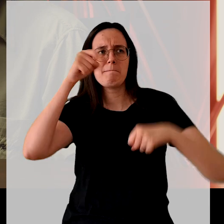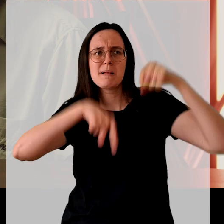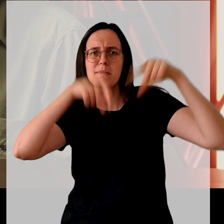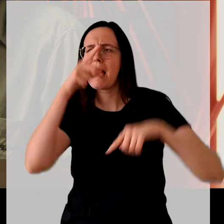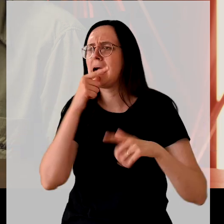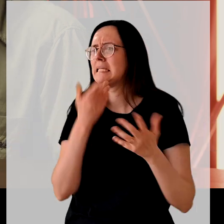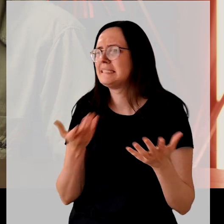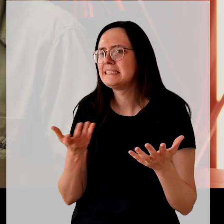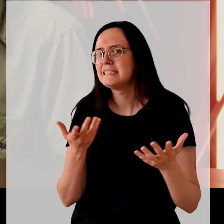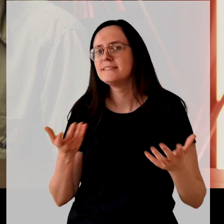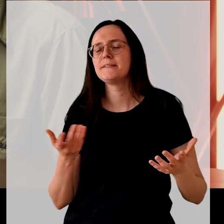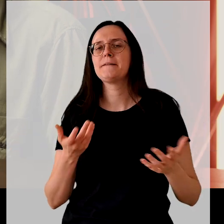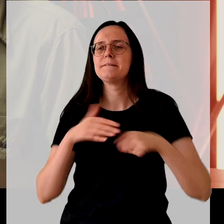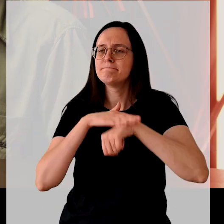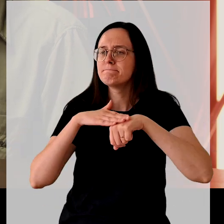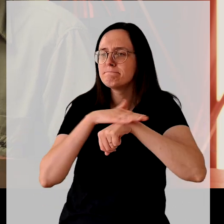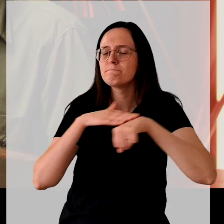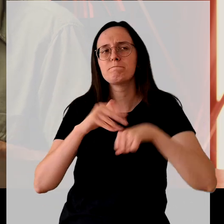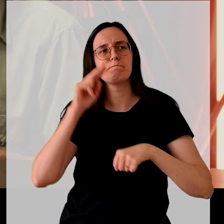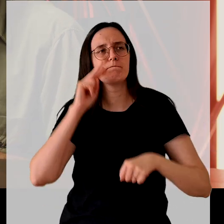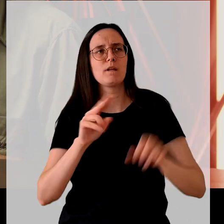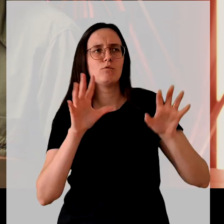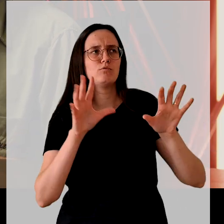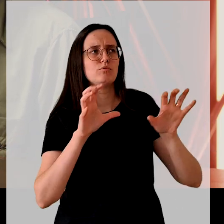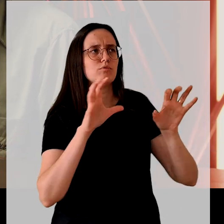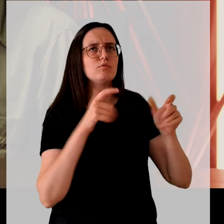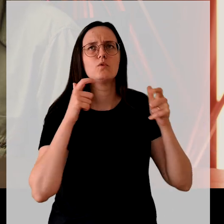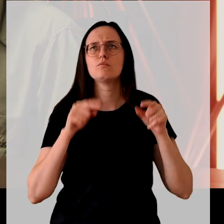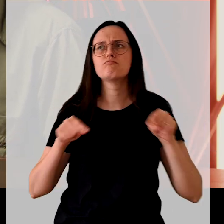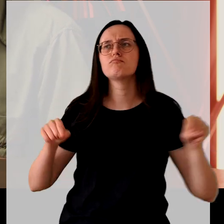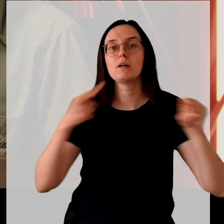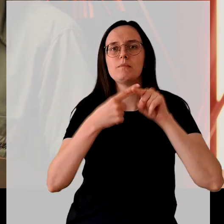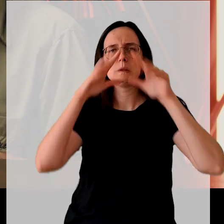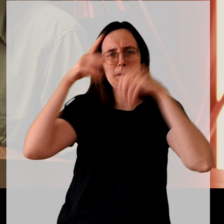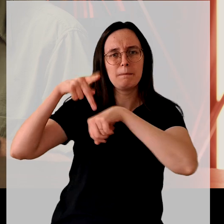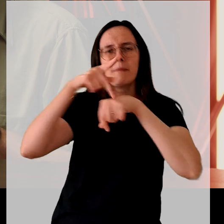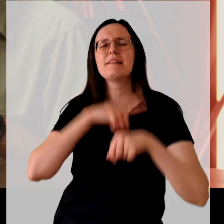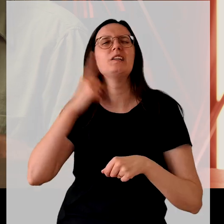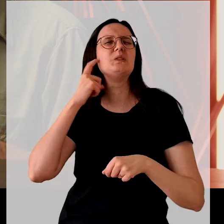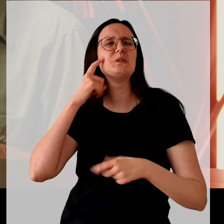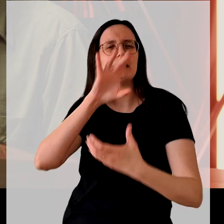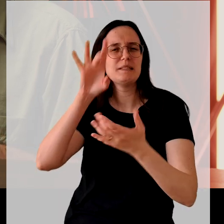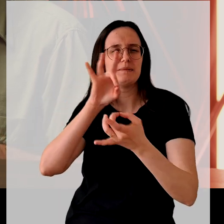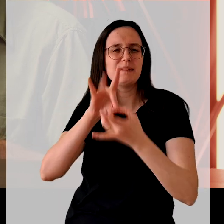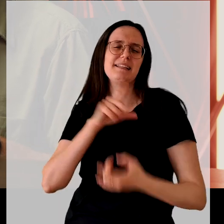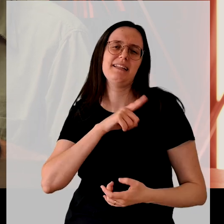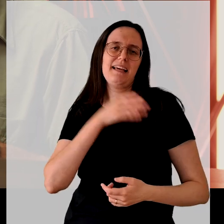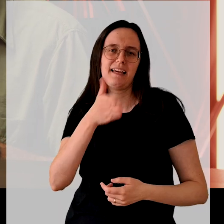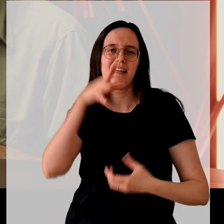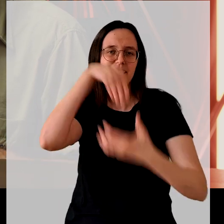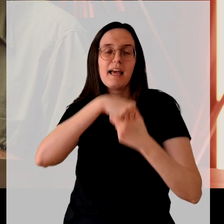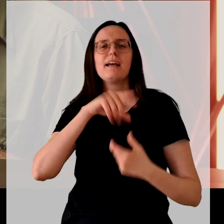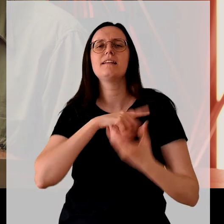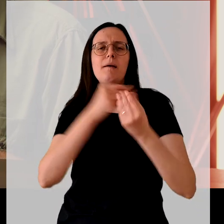bastante goteira. Também captei uma ambiência daquele lugar, porque a caverna tinha um som específico assim, né, lá